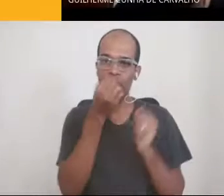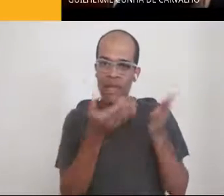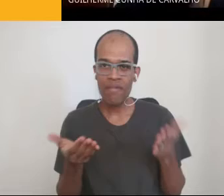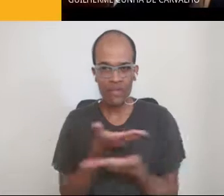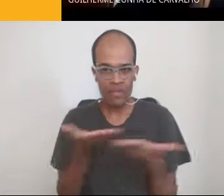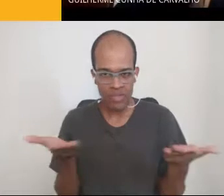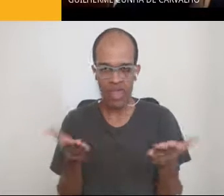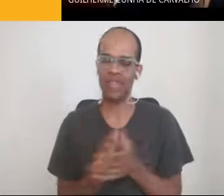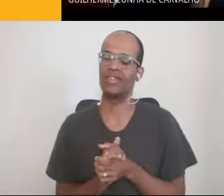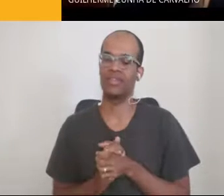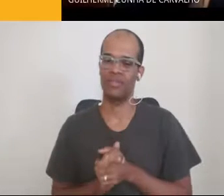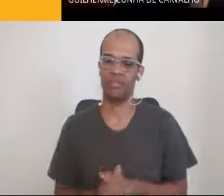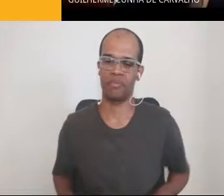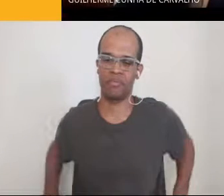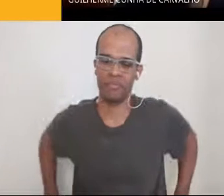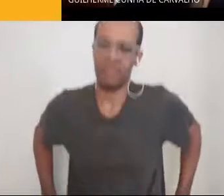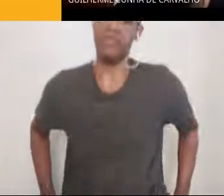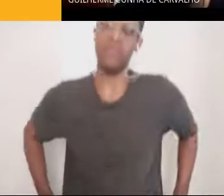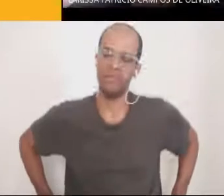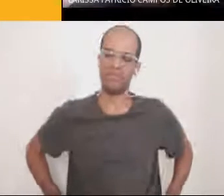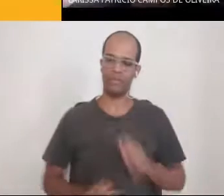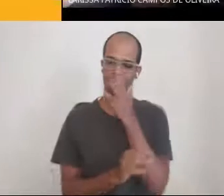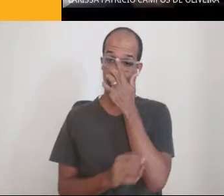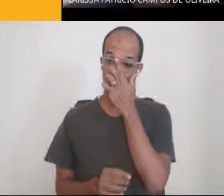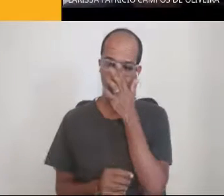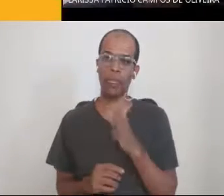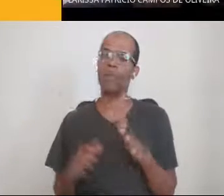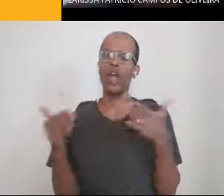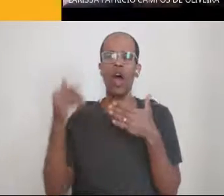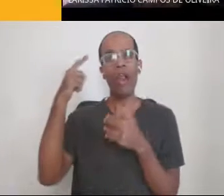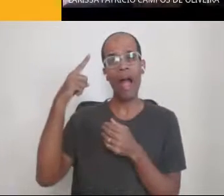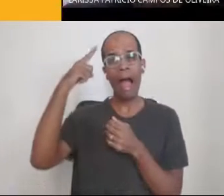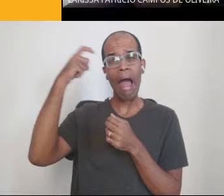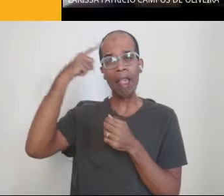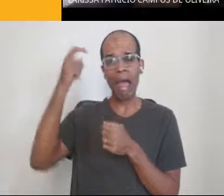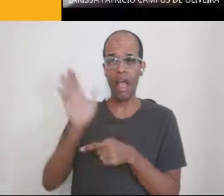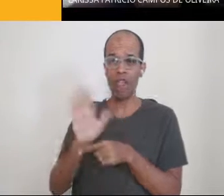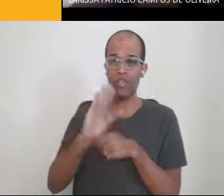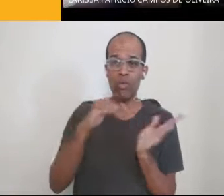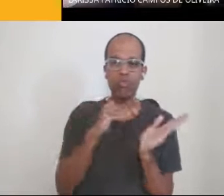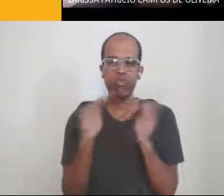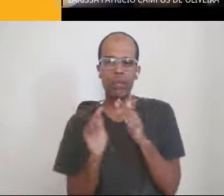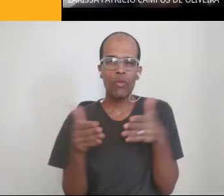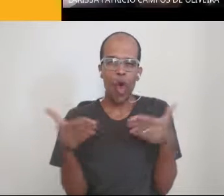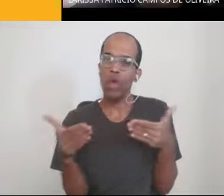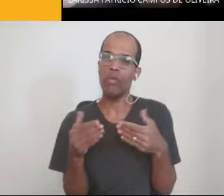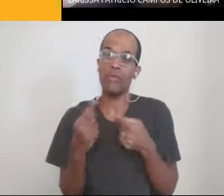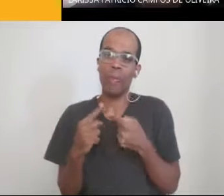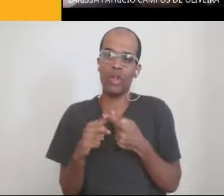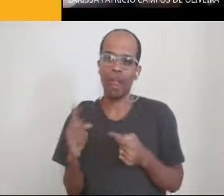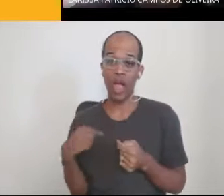pais e alunos e responsáveis. A nossa ideia, né, para fazer esse vídeo de hoje é porque nós